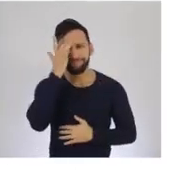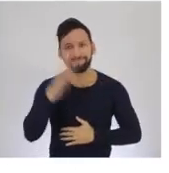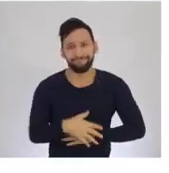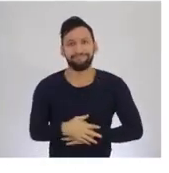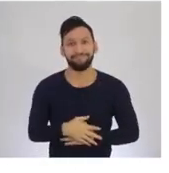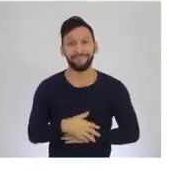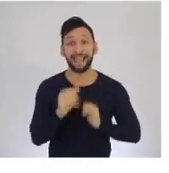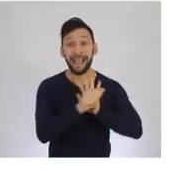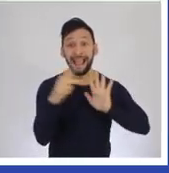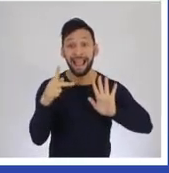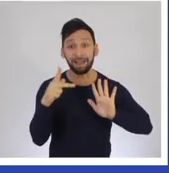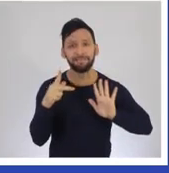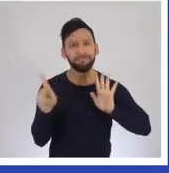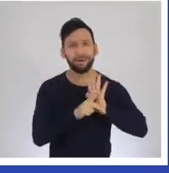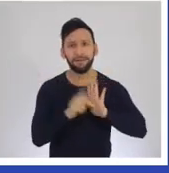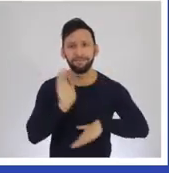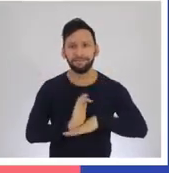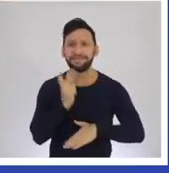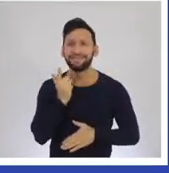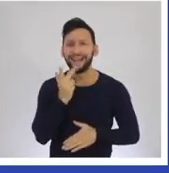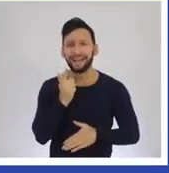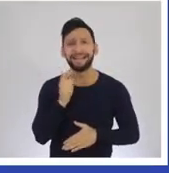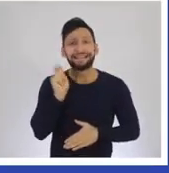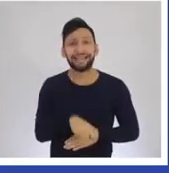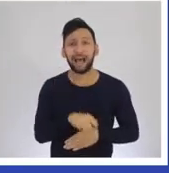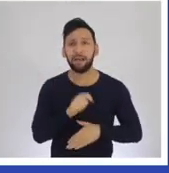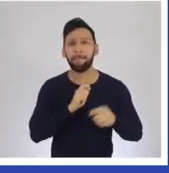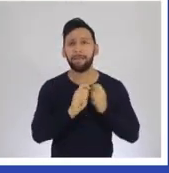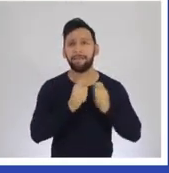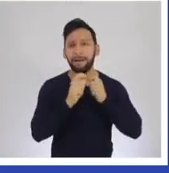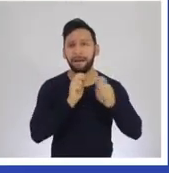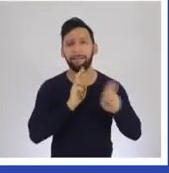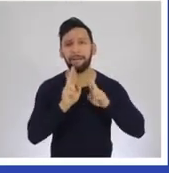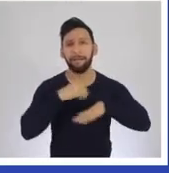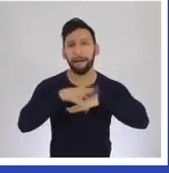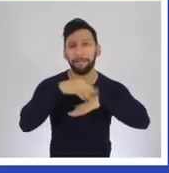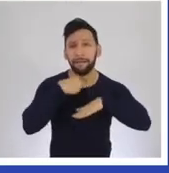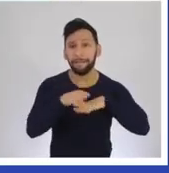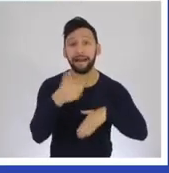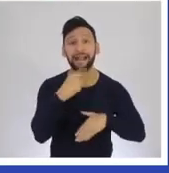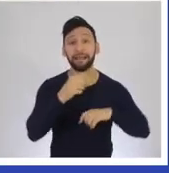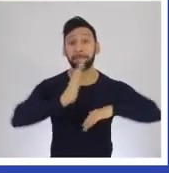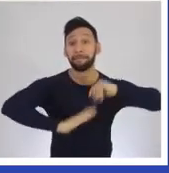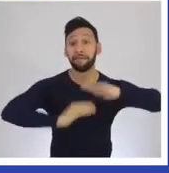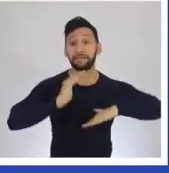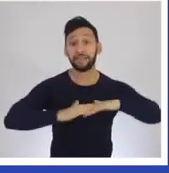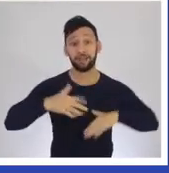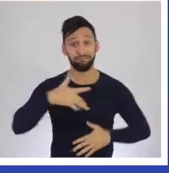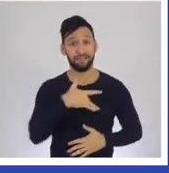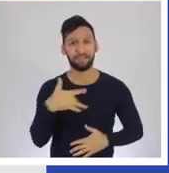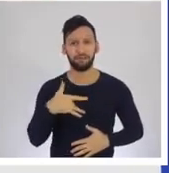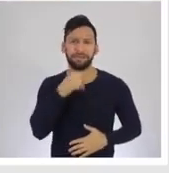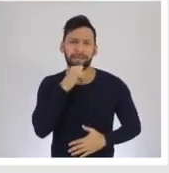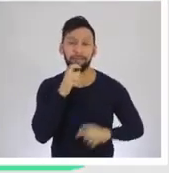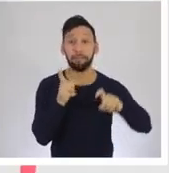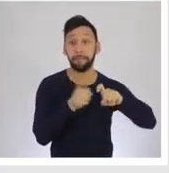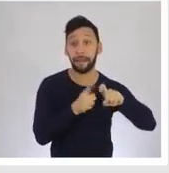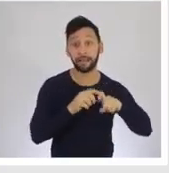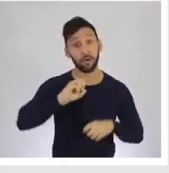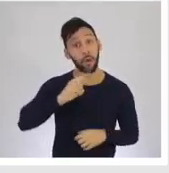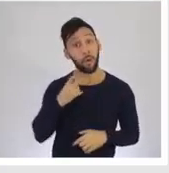Com o Ceará App, você pode ser atendido online por um profissional de saúde e tratar de sintomas do